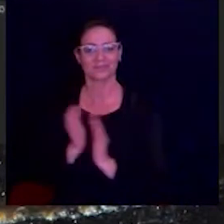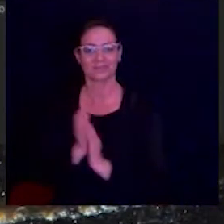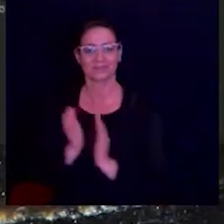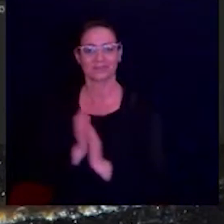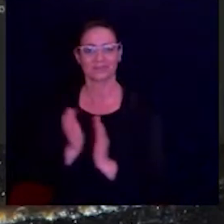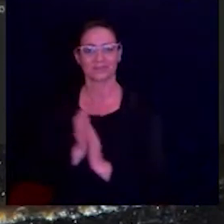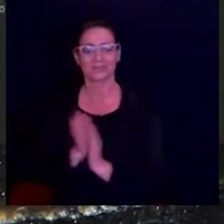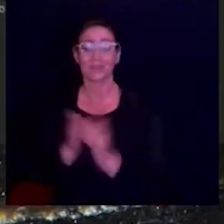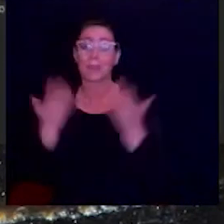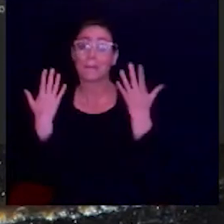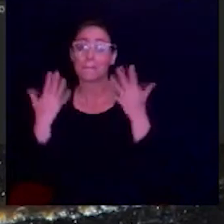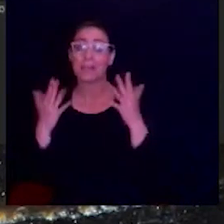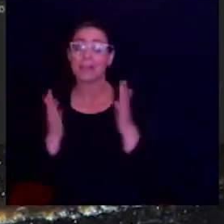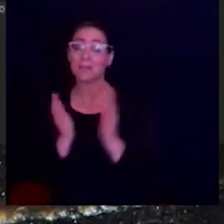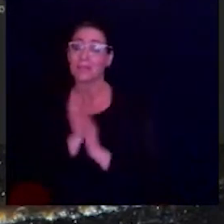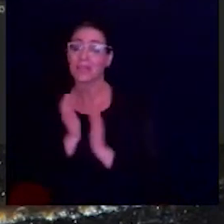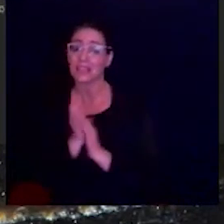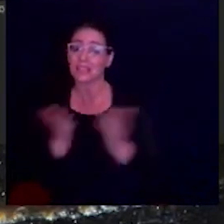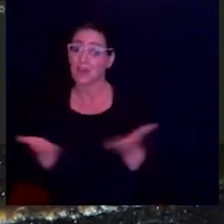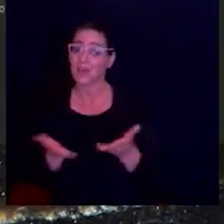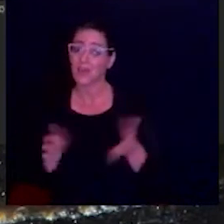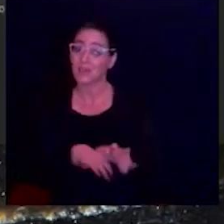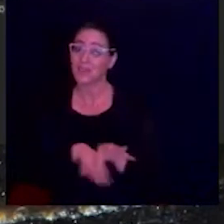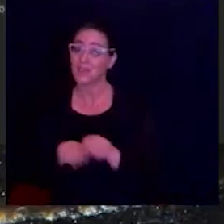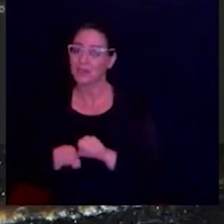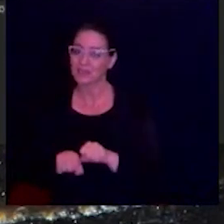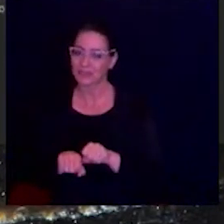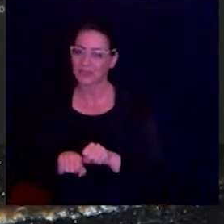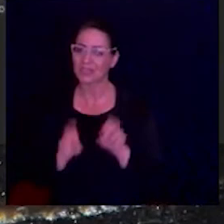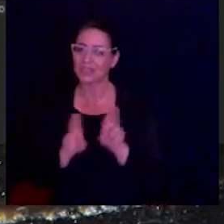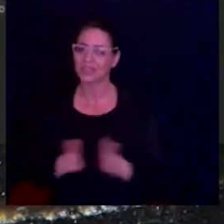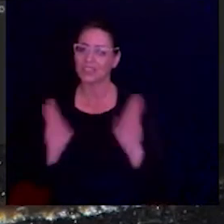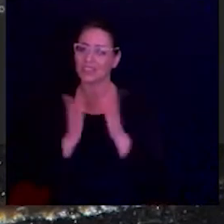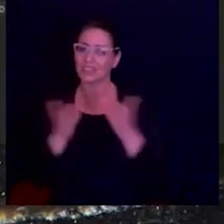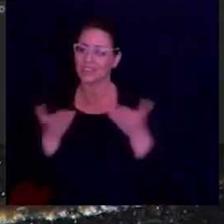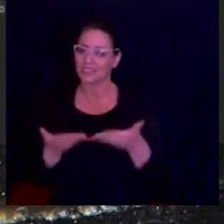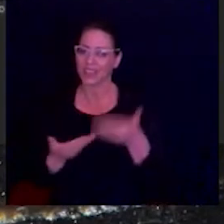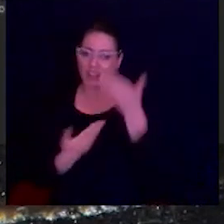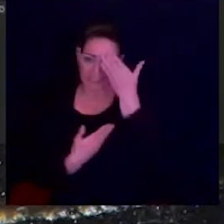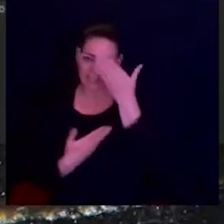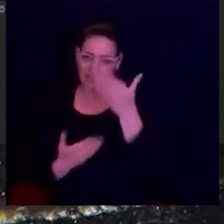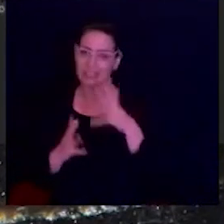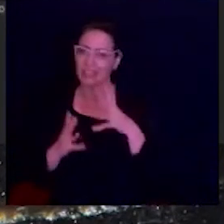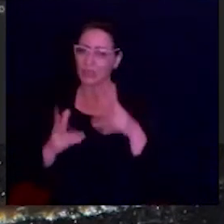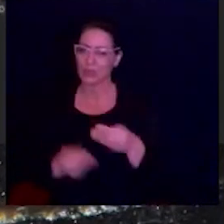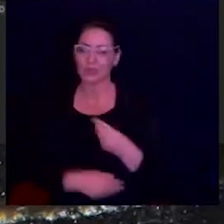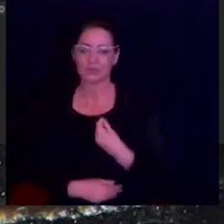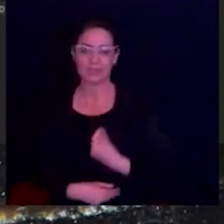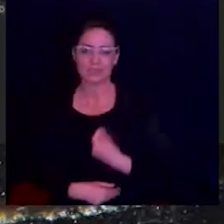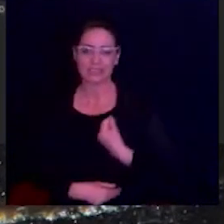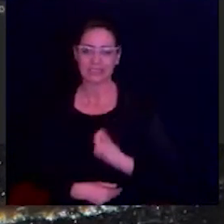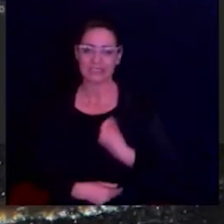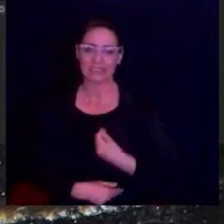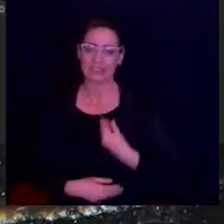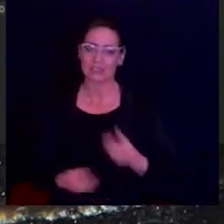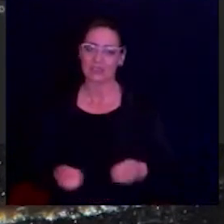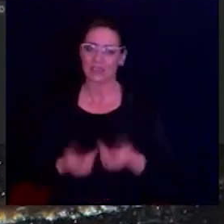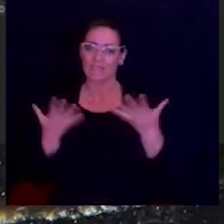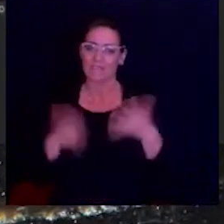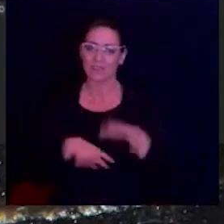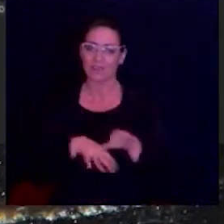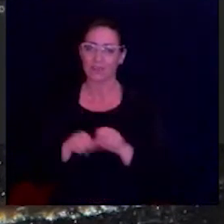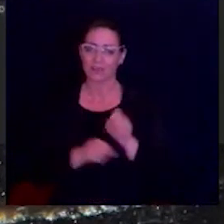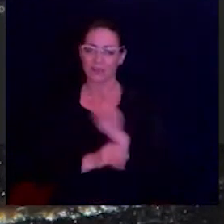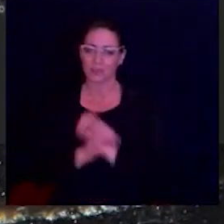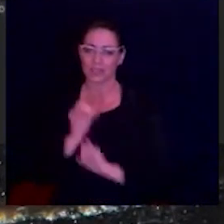Parabéns aos concluintes, agora bacharéis. A Universidade La Salle agradece a todos os presentes nessa cerimônia de colação de grau